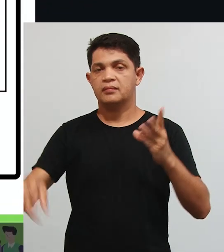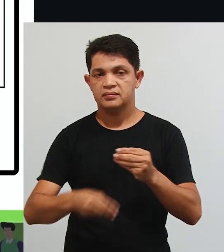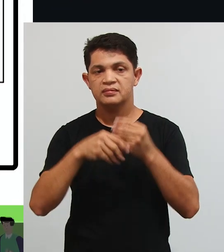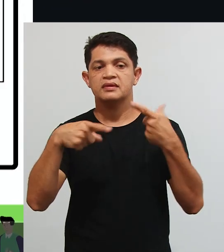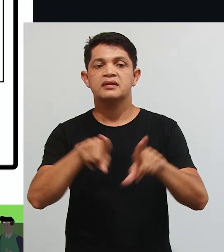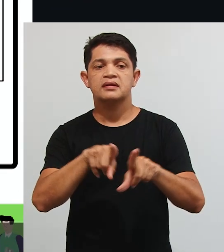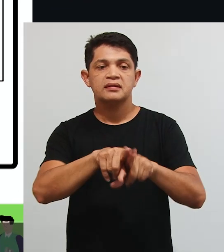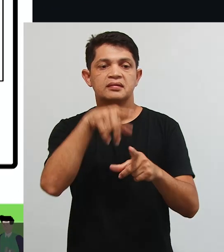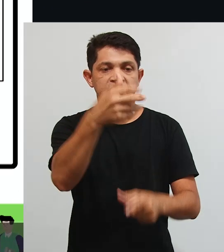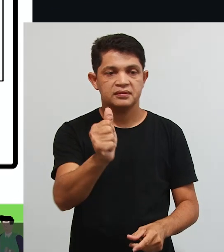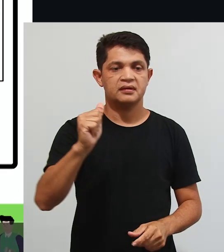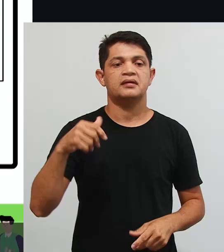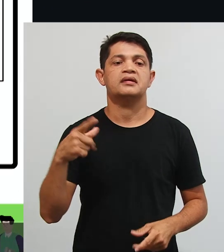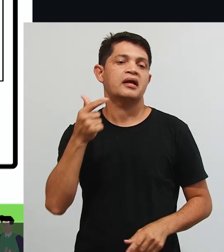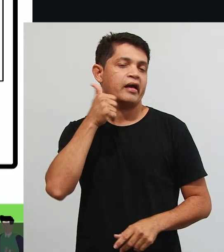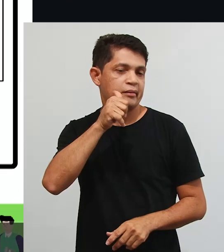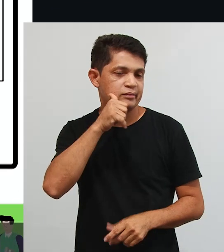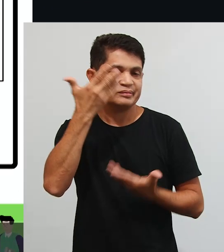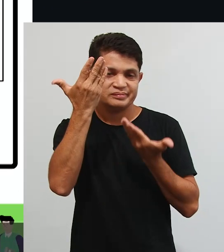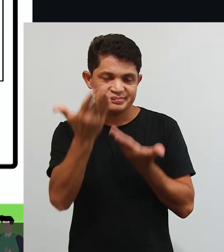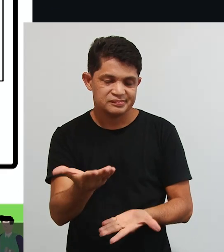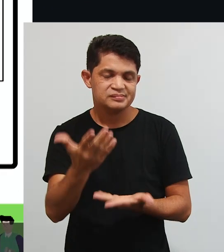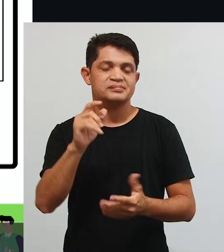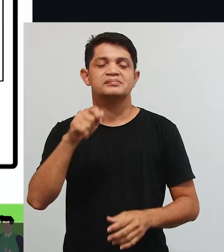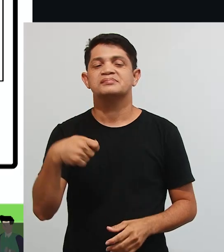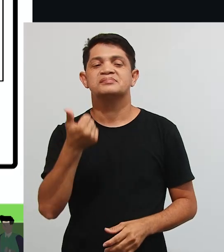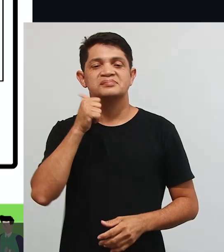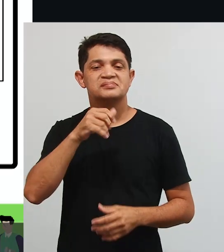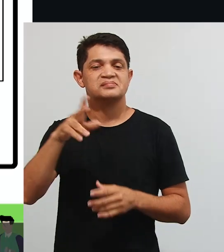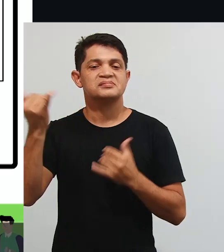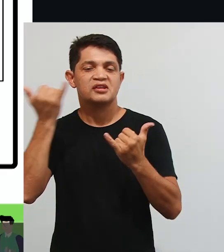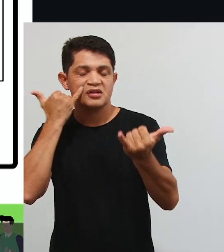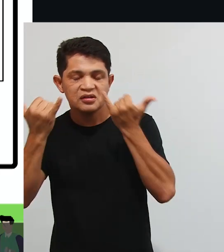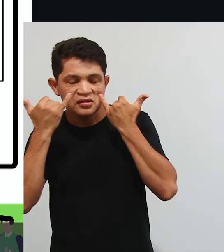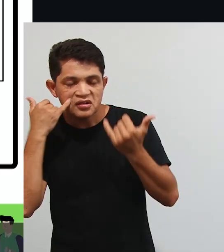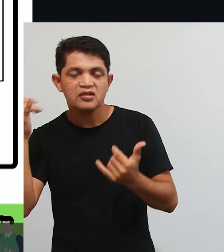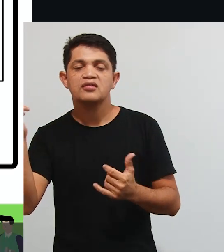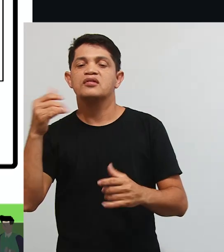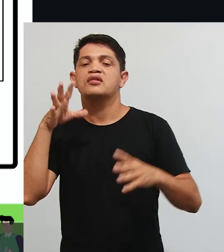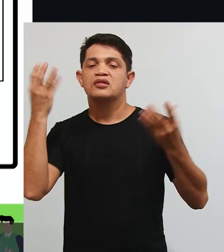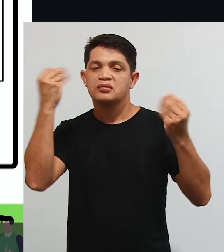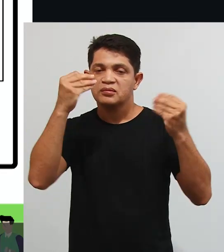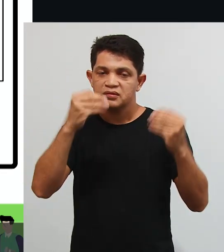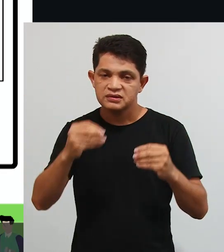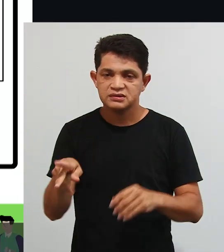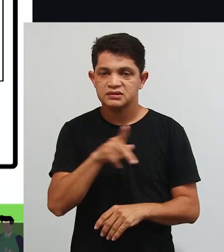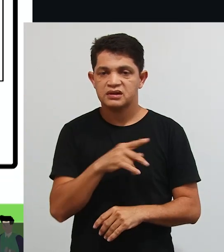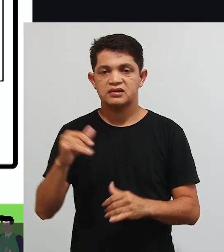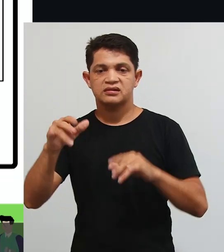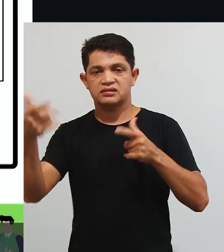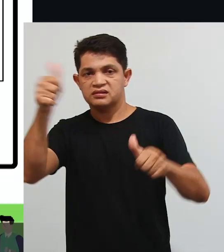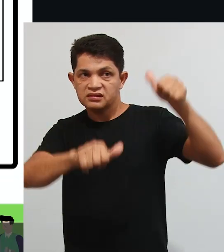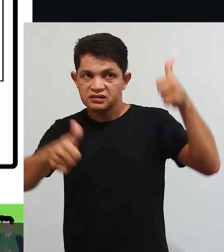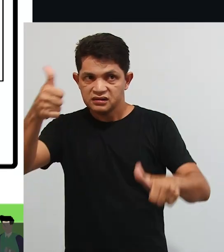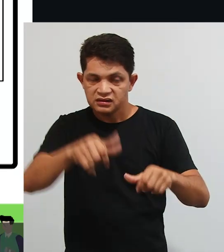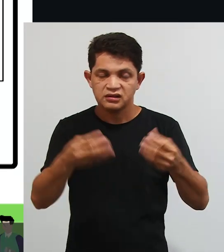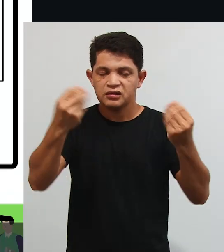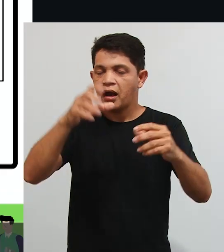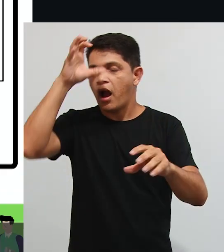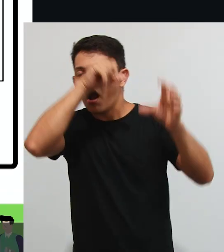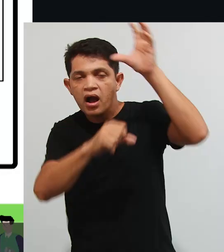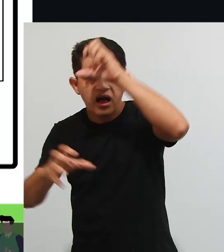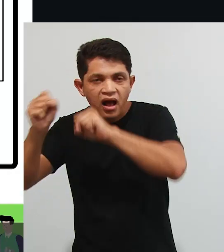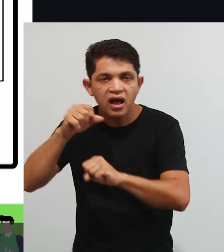linda, poderosa, claro, né, que estuda o quê? Formação de professores, avaliação institucional, avaliação da